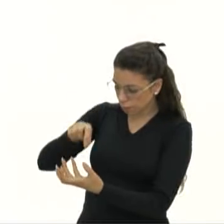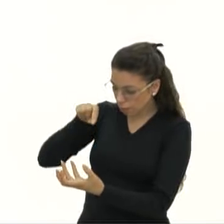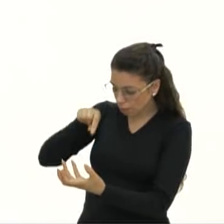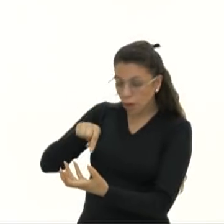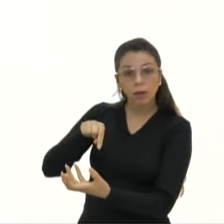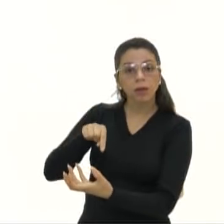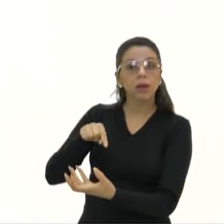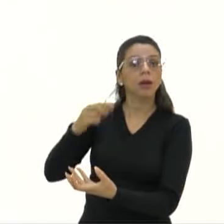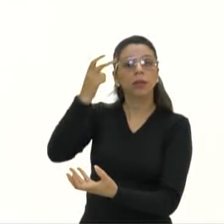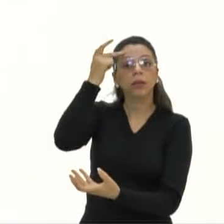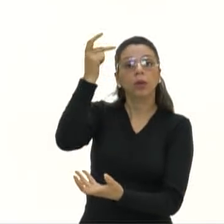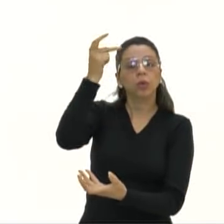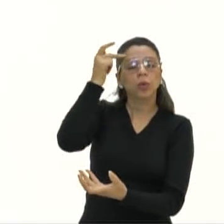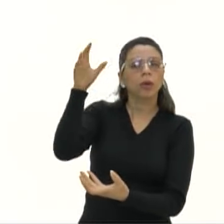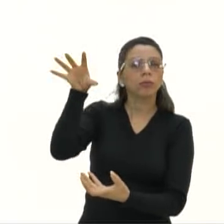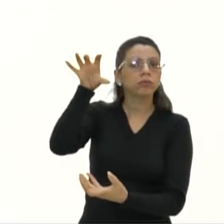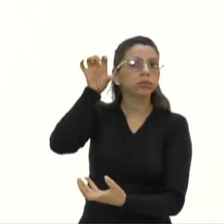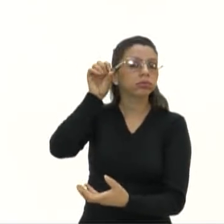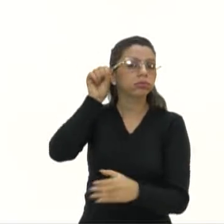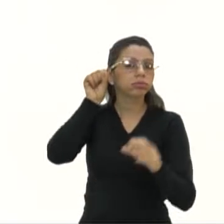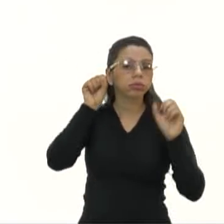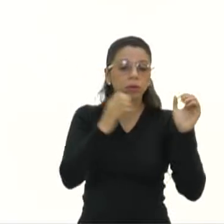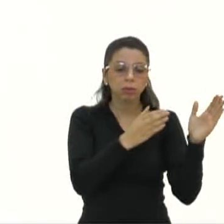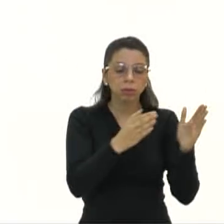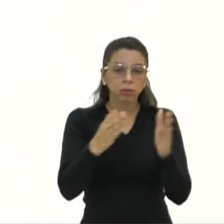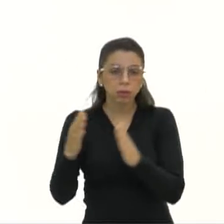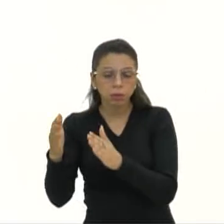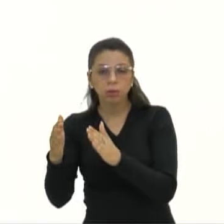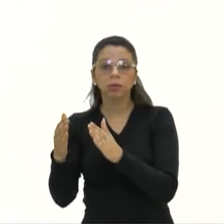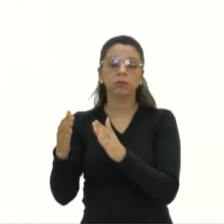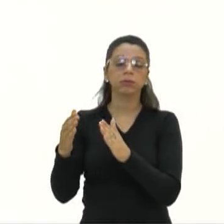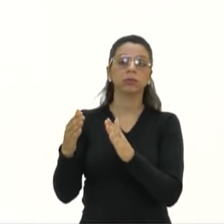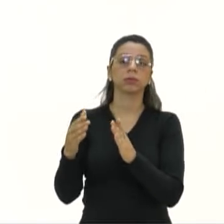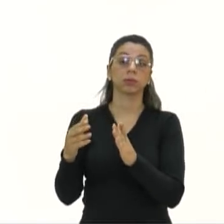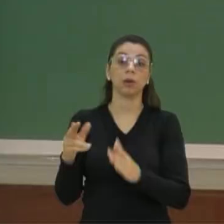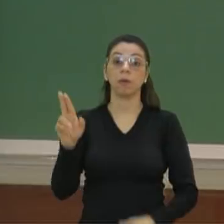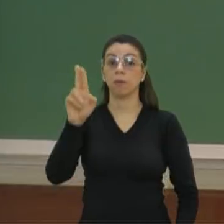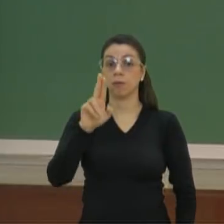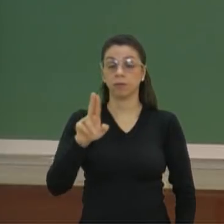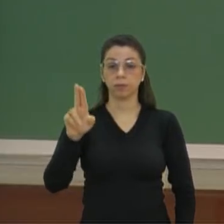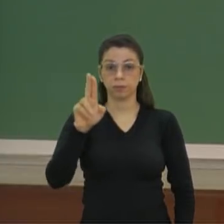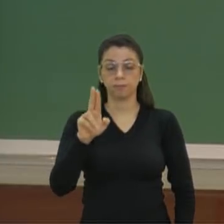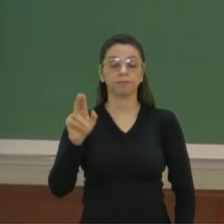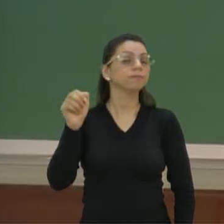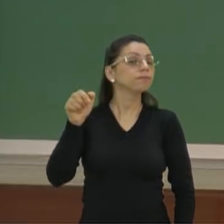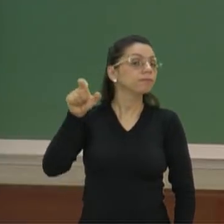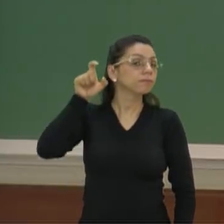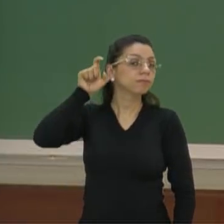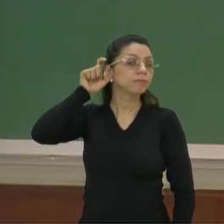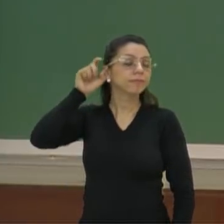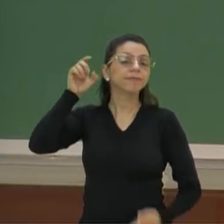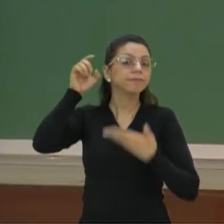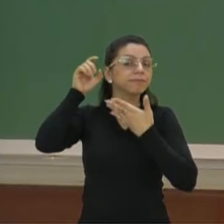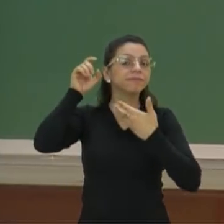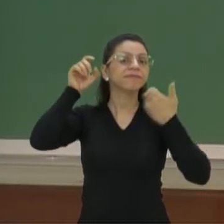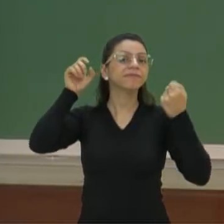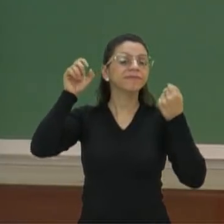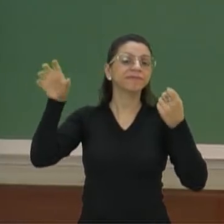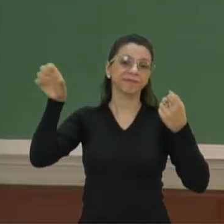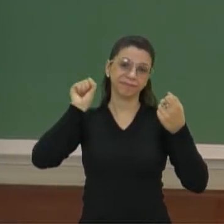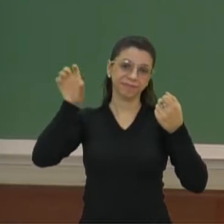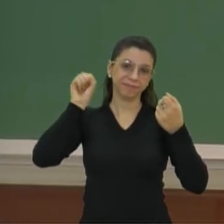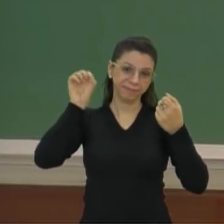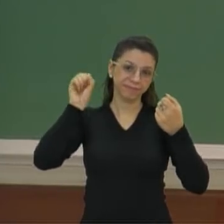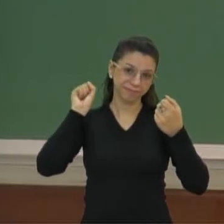para escutar alguns sons. Então, ao utilizar o aparelho auditivo, vai melhorar a percepção dos